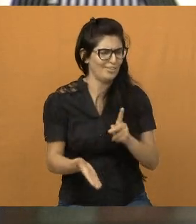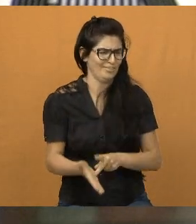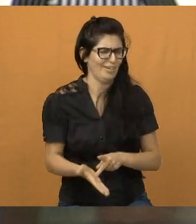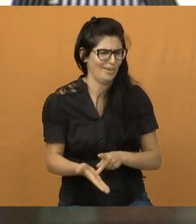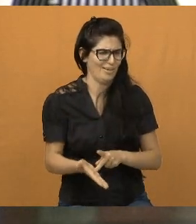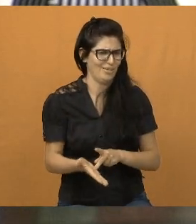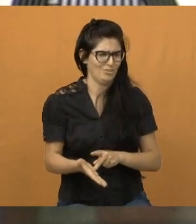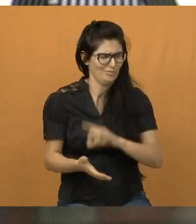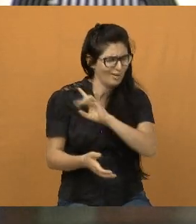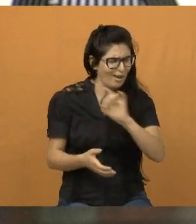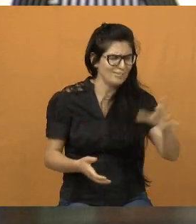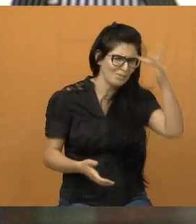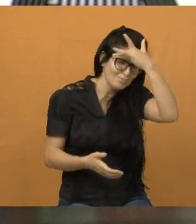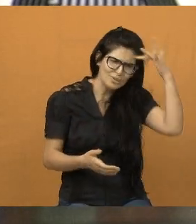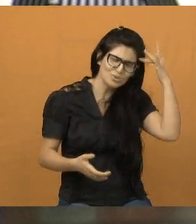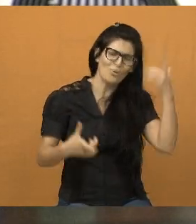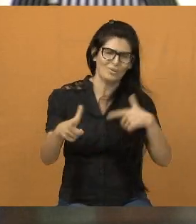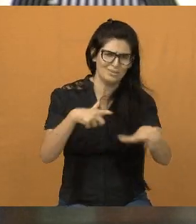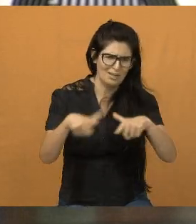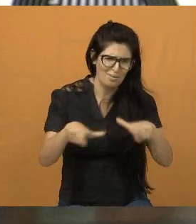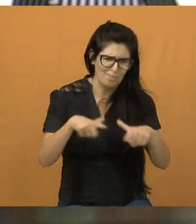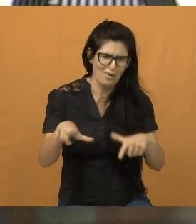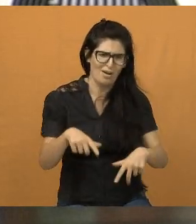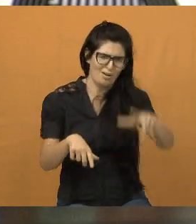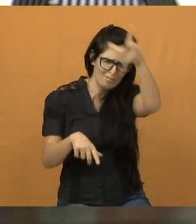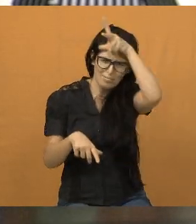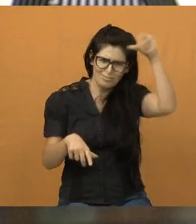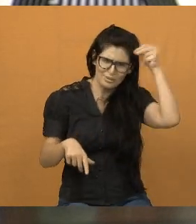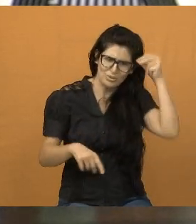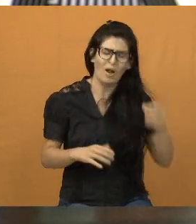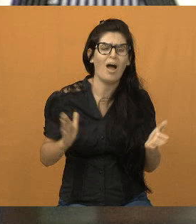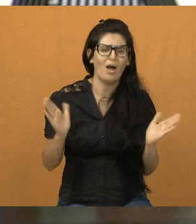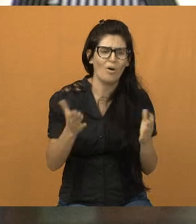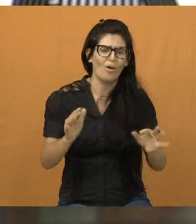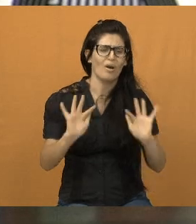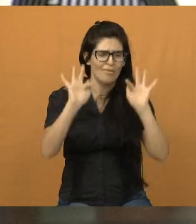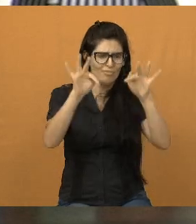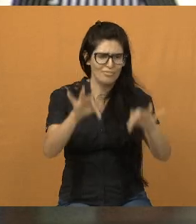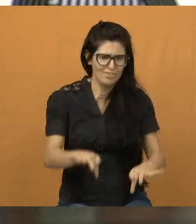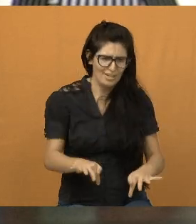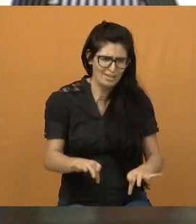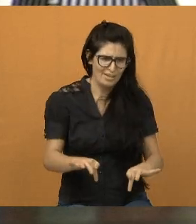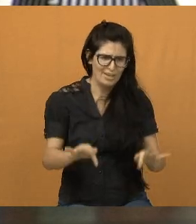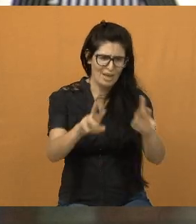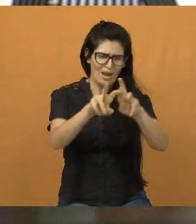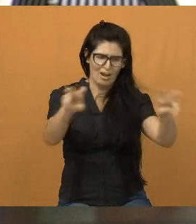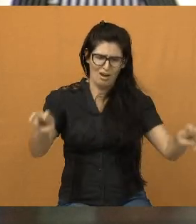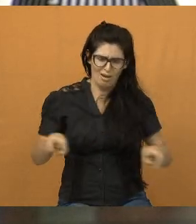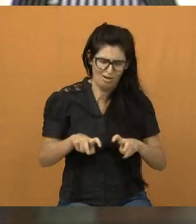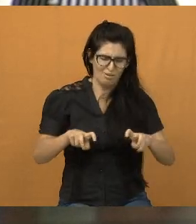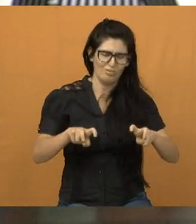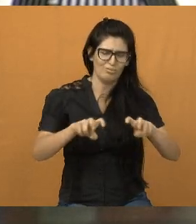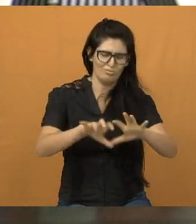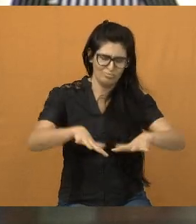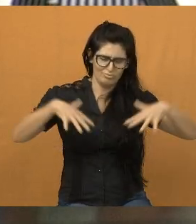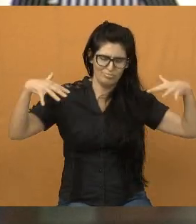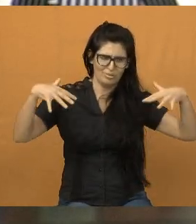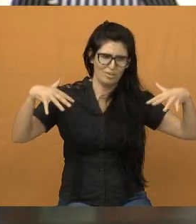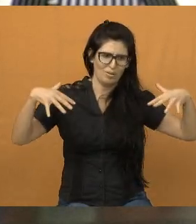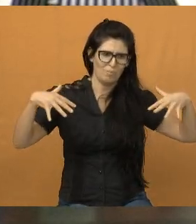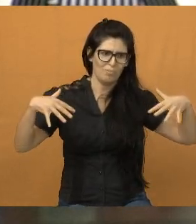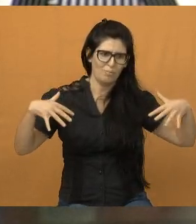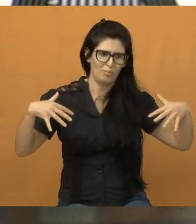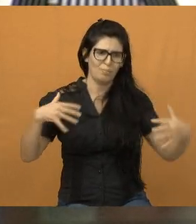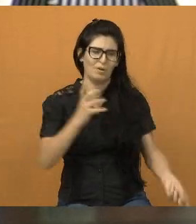cada servidor da rede municipal. Então, eu declaro encerrada a audiência pública da prestação